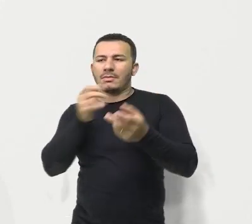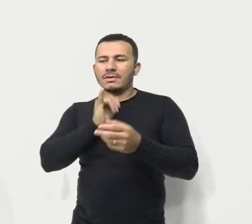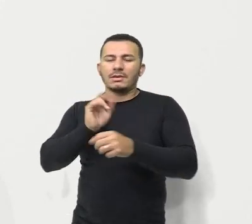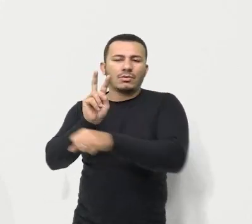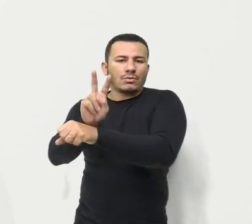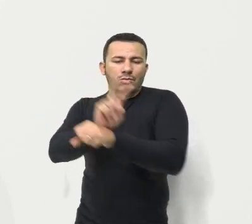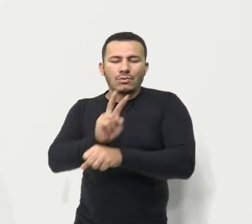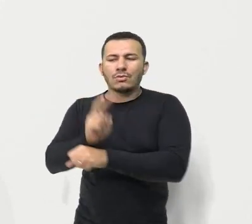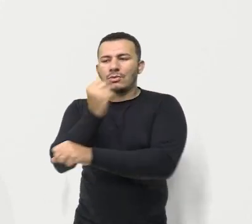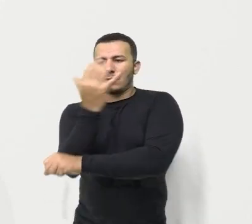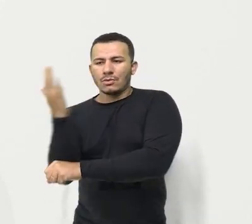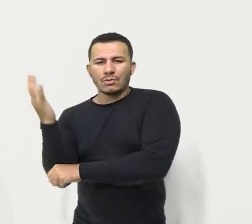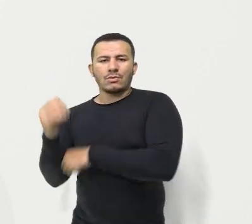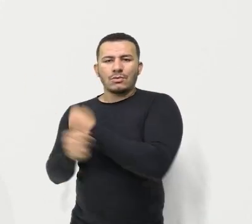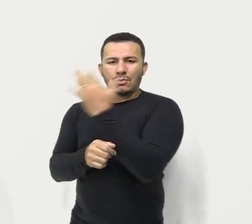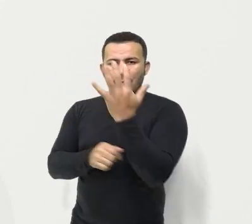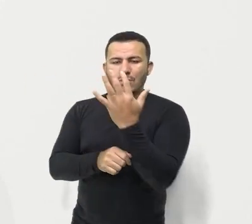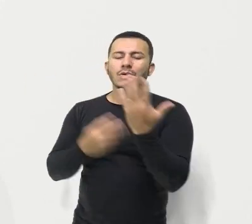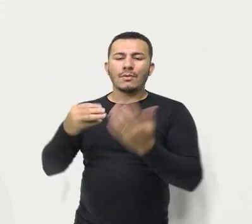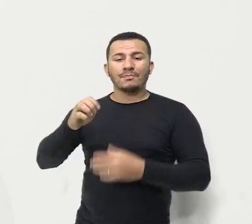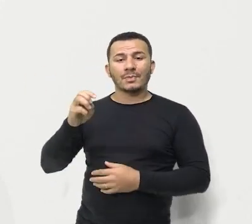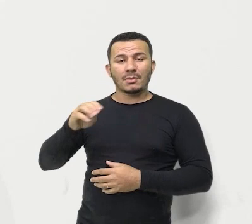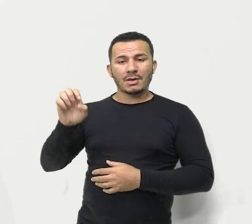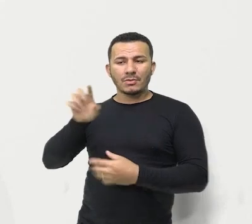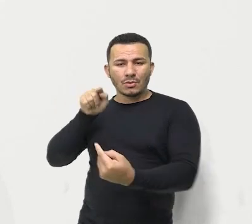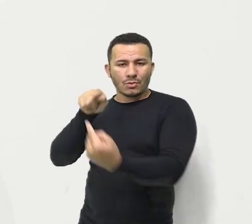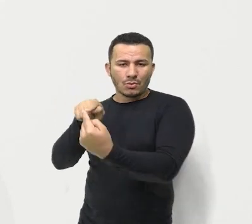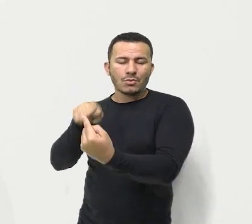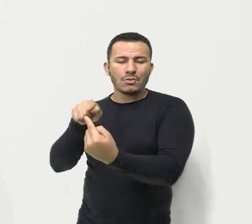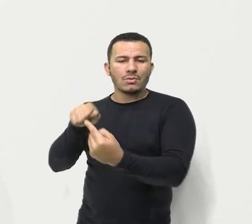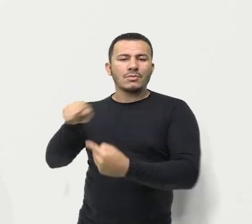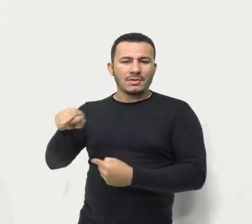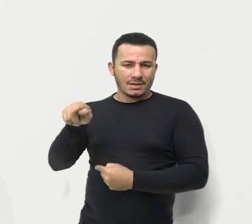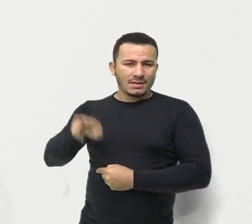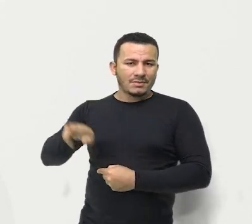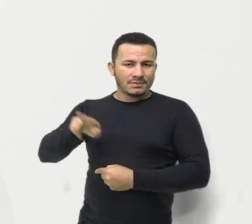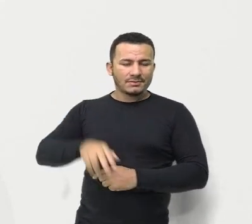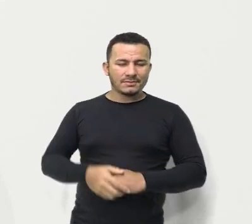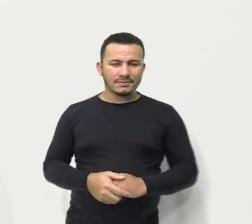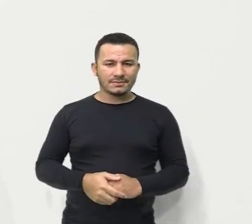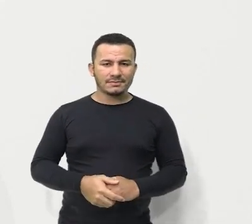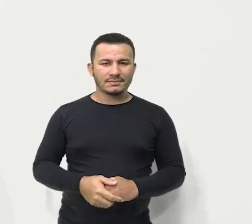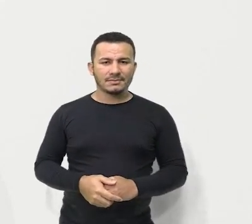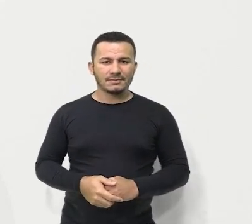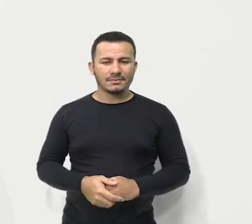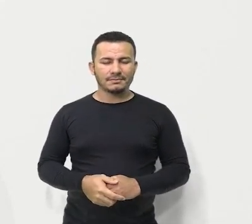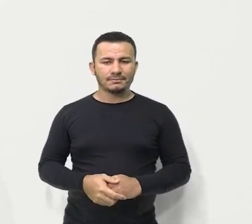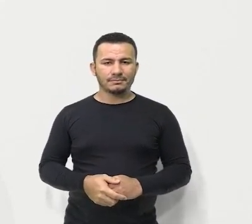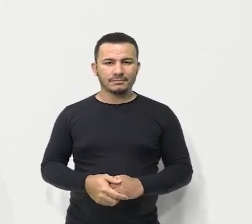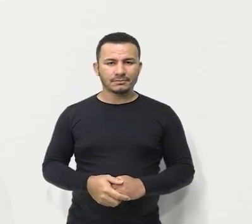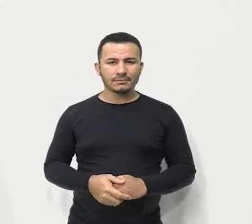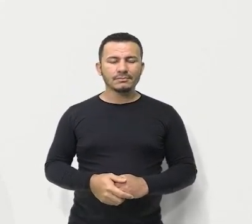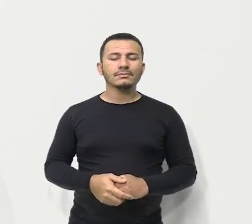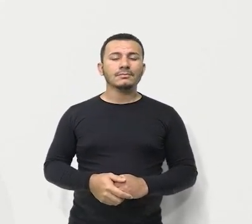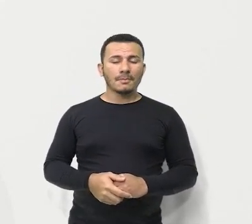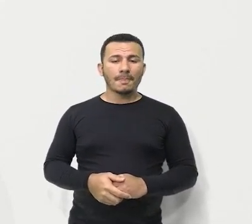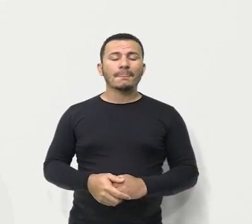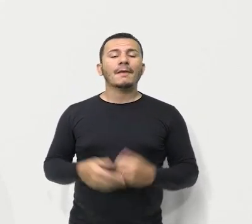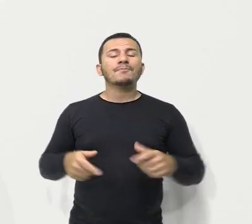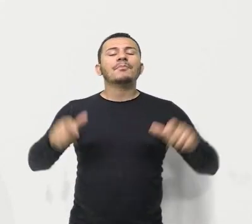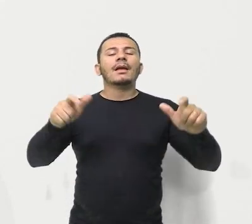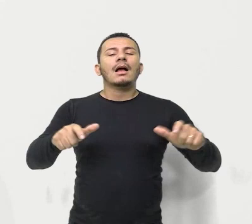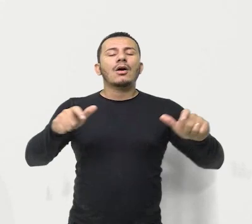vier à tona, surgir, então esse meme pode ser utilizado para esse fim. Qual é o lugar de